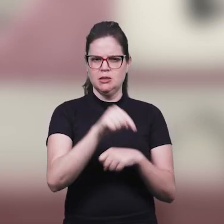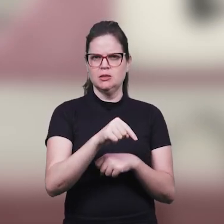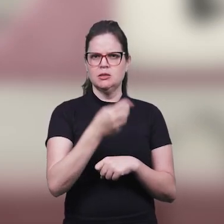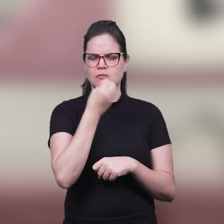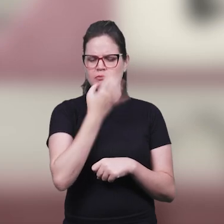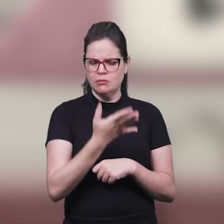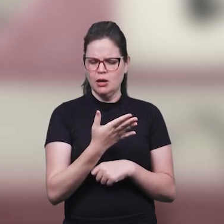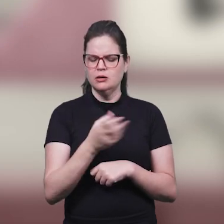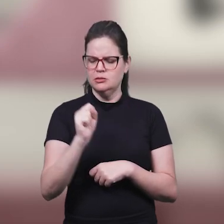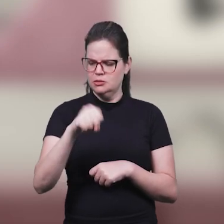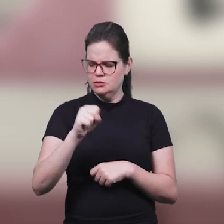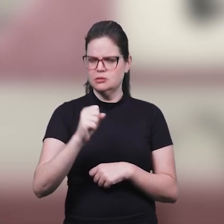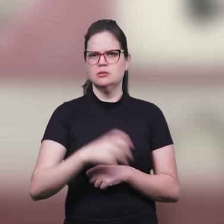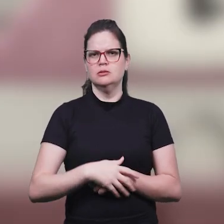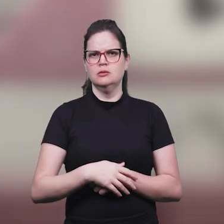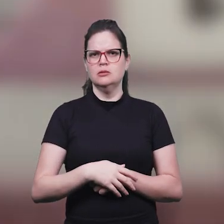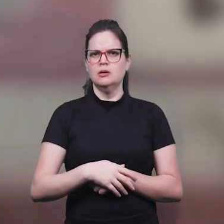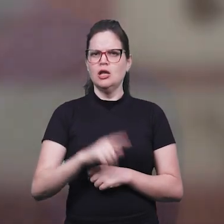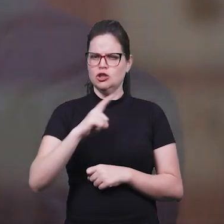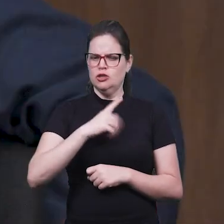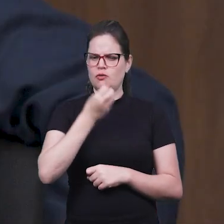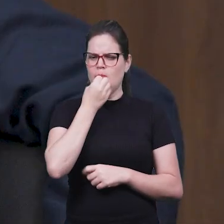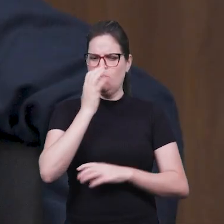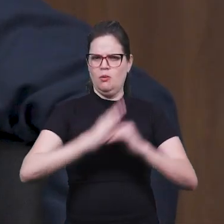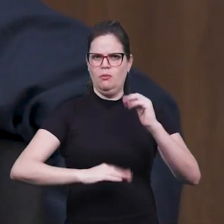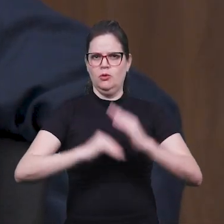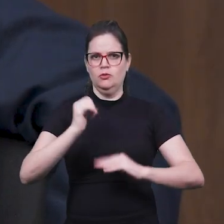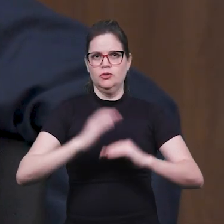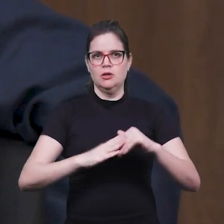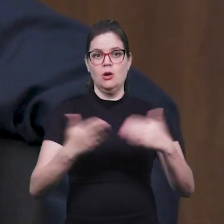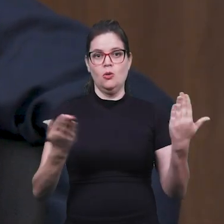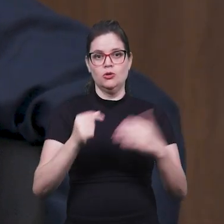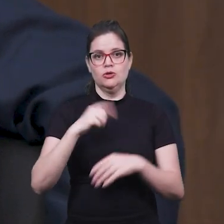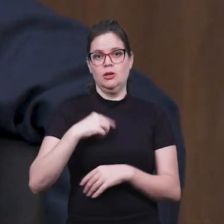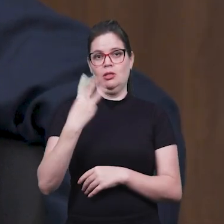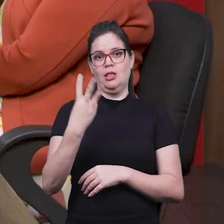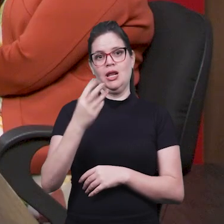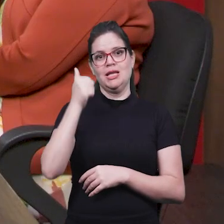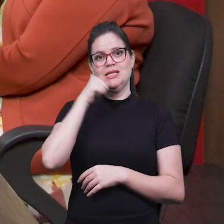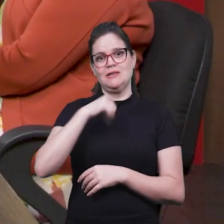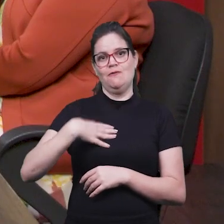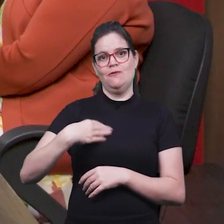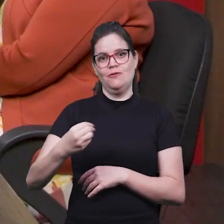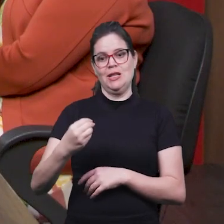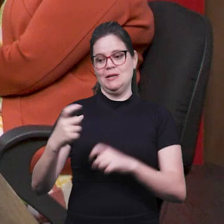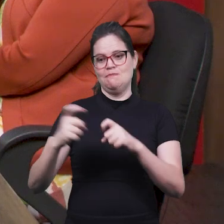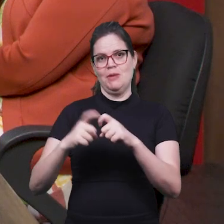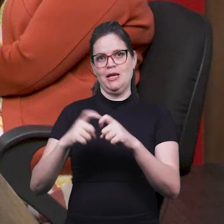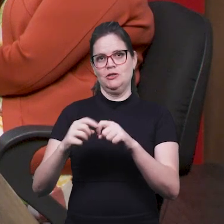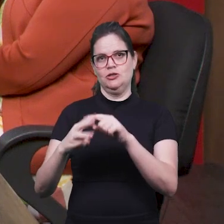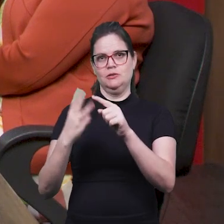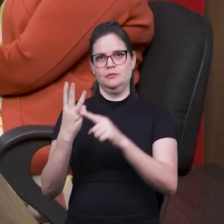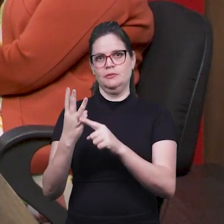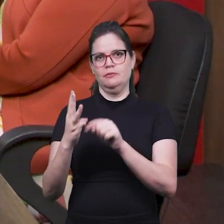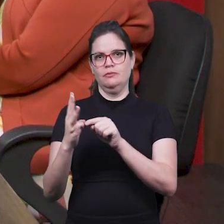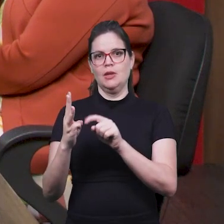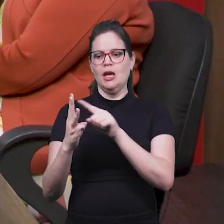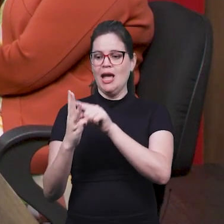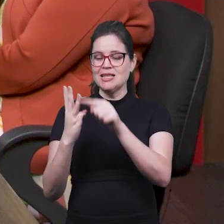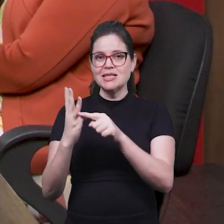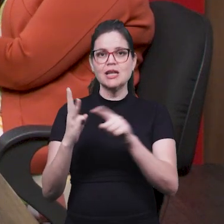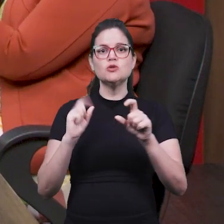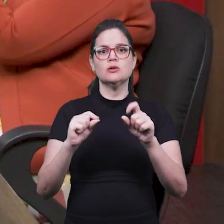médico bem. Tanto que eu tenho 3 filhas médicas e as minhas 3 filhas médicas fizeram medicina em faculdades particulares.